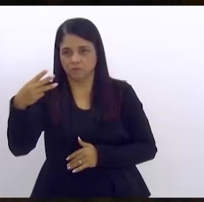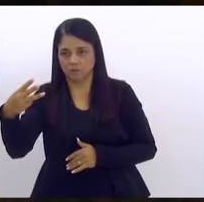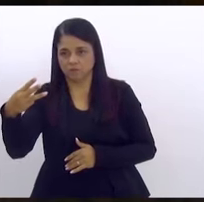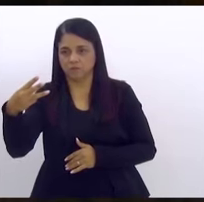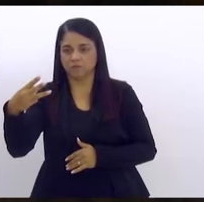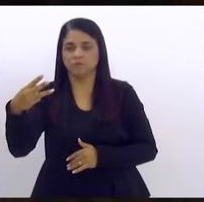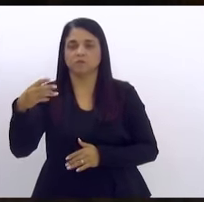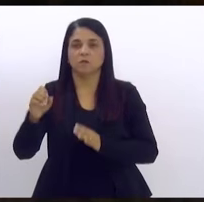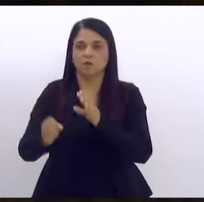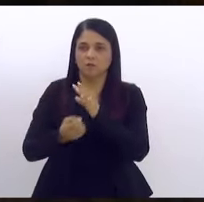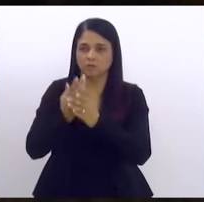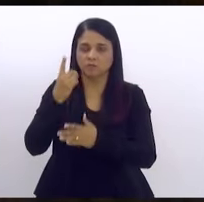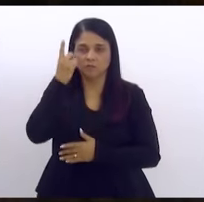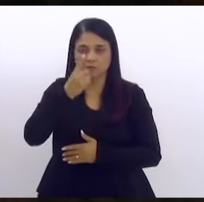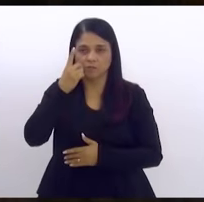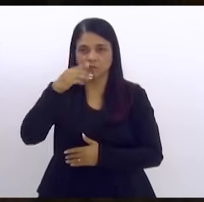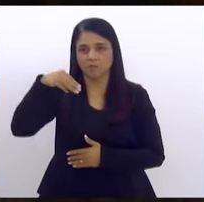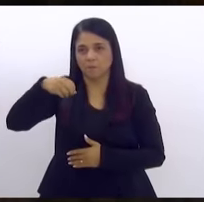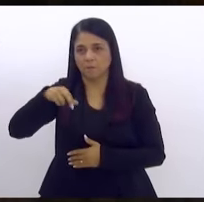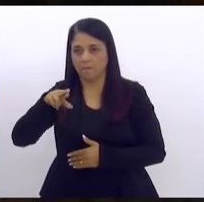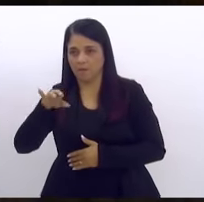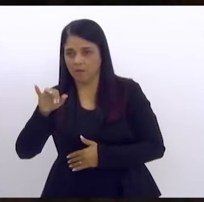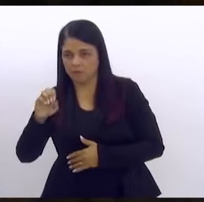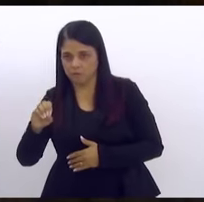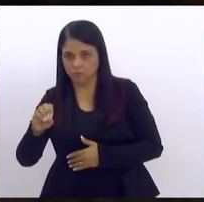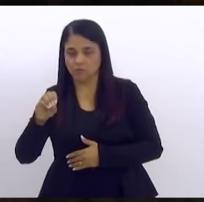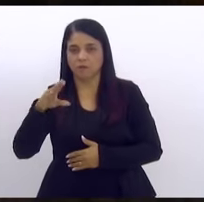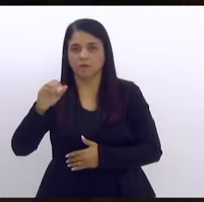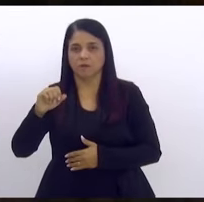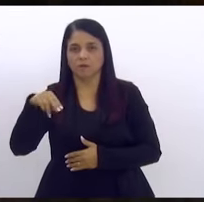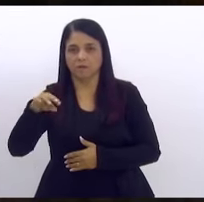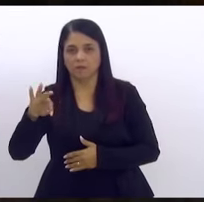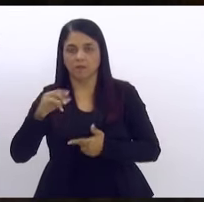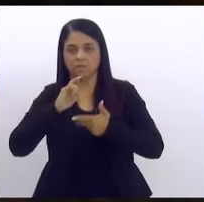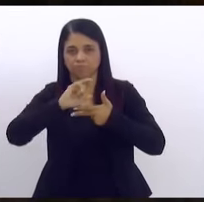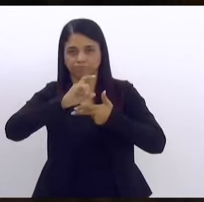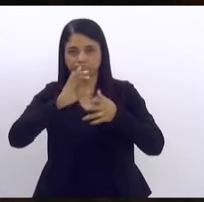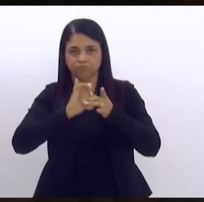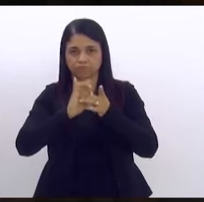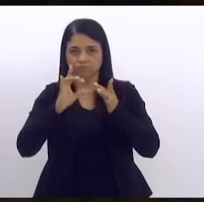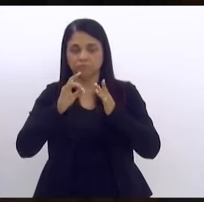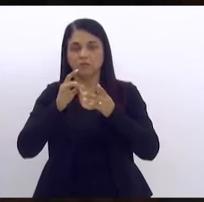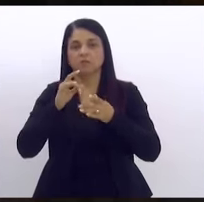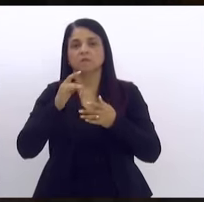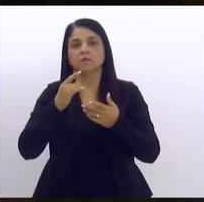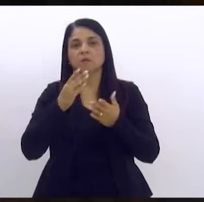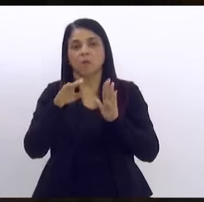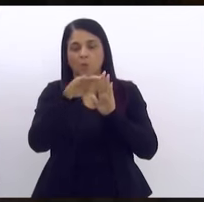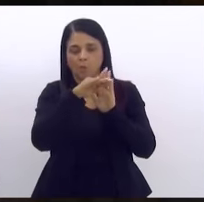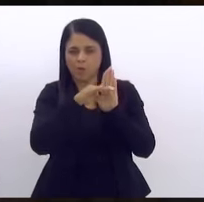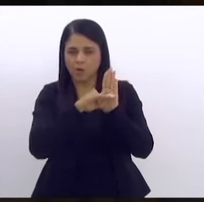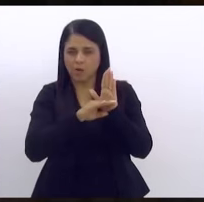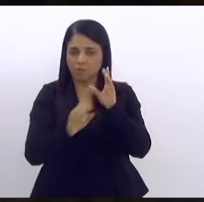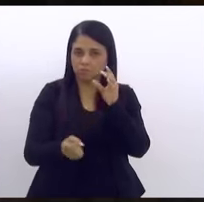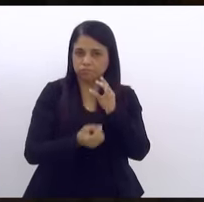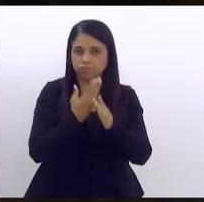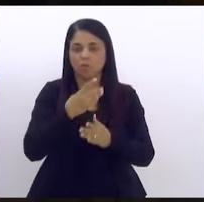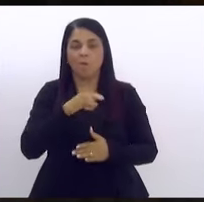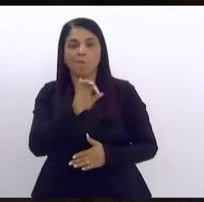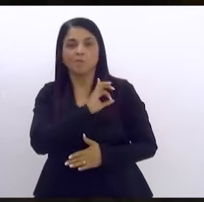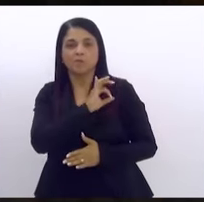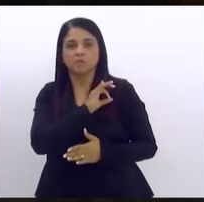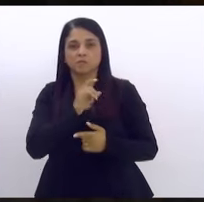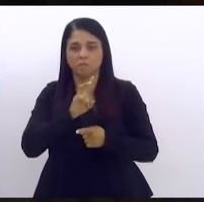15154/2023, de autoria do deputado Márcio Canella, que autoriza o Poder Executivo a instituir o programa Polícia